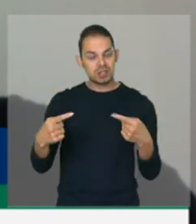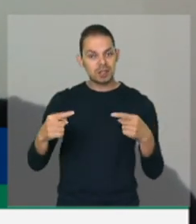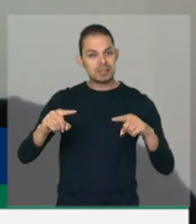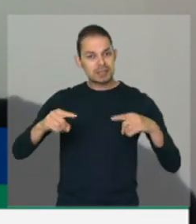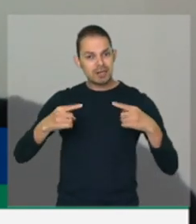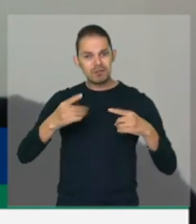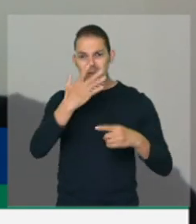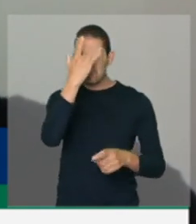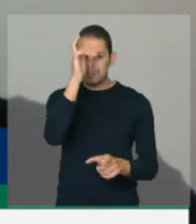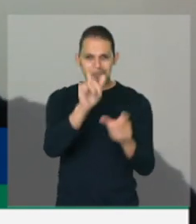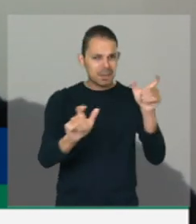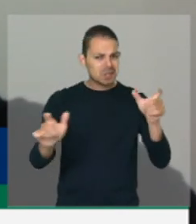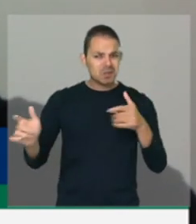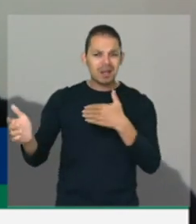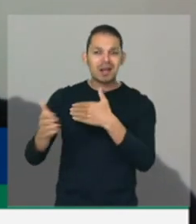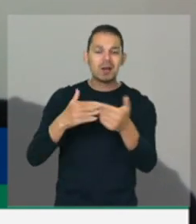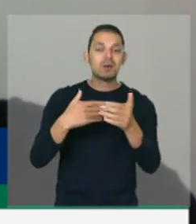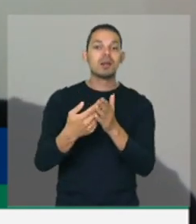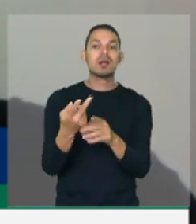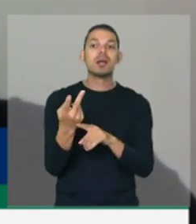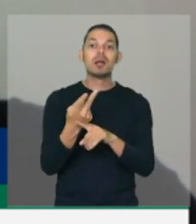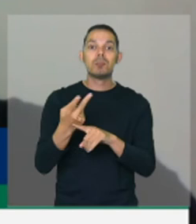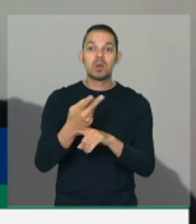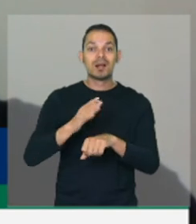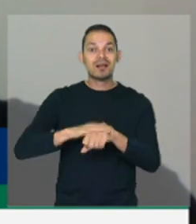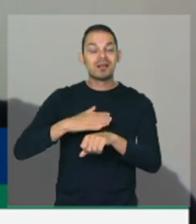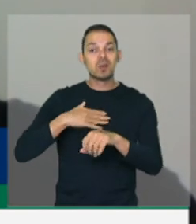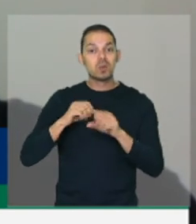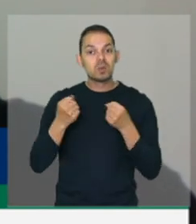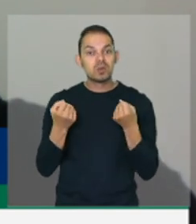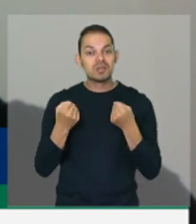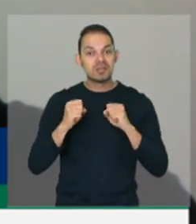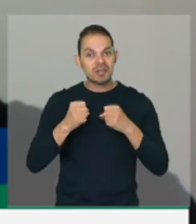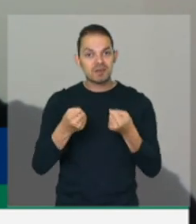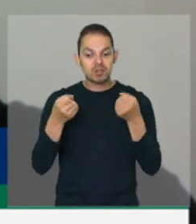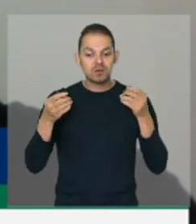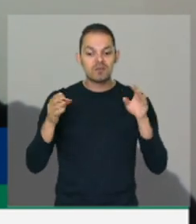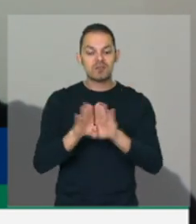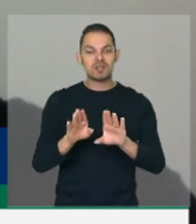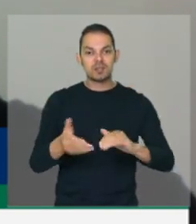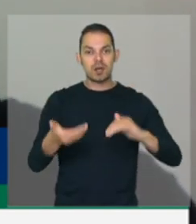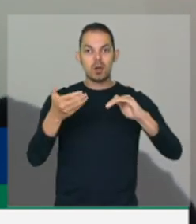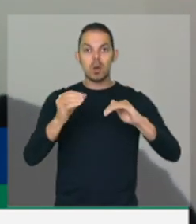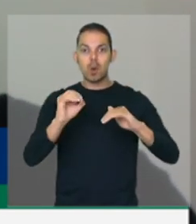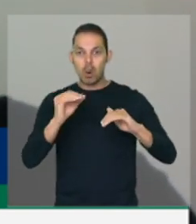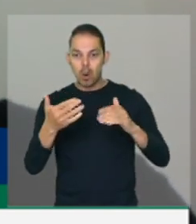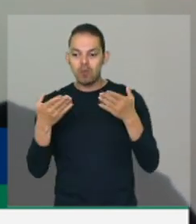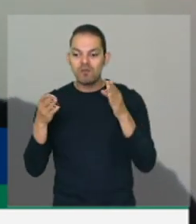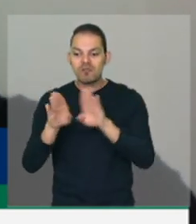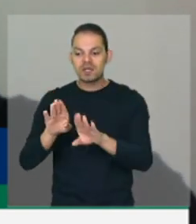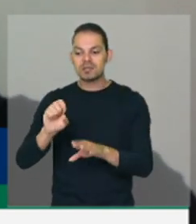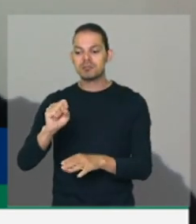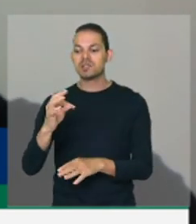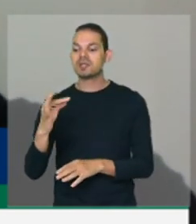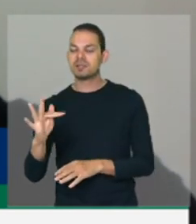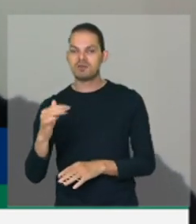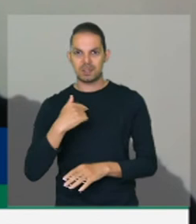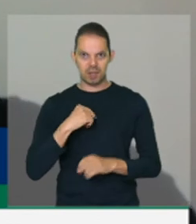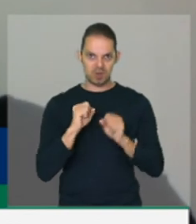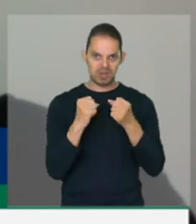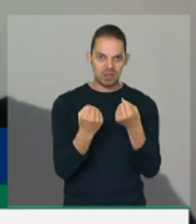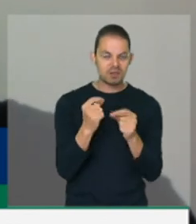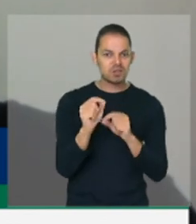pessoa a procurar que eu defendi o fechamento do Congresso ou do STF. Eu defendi, sim, em